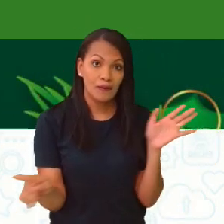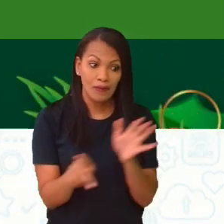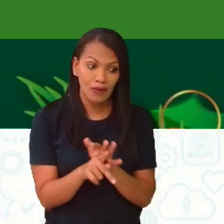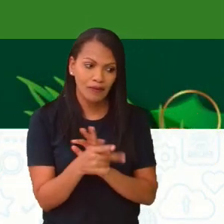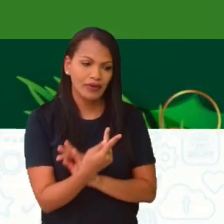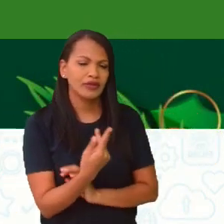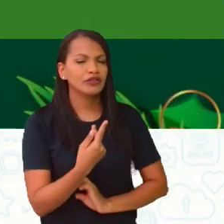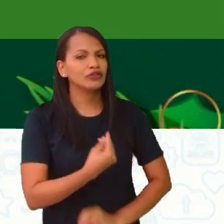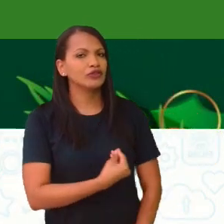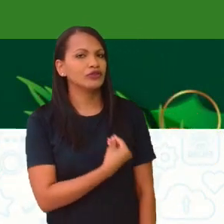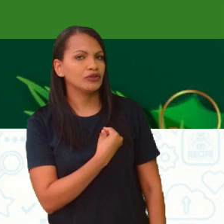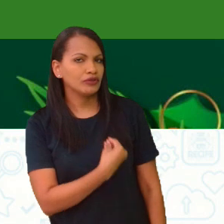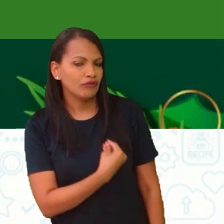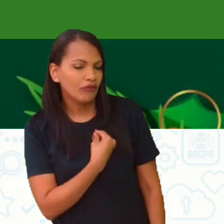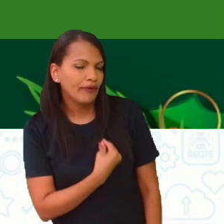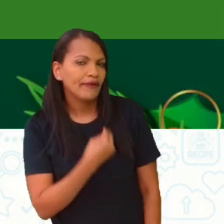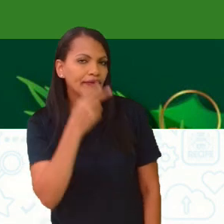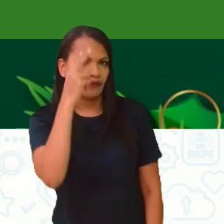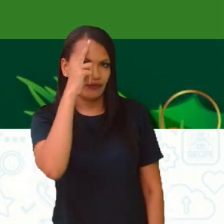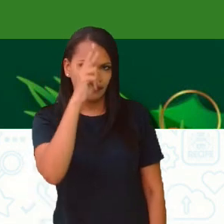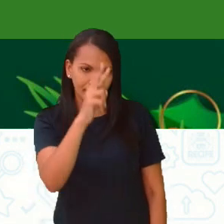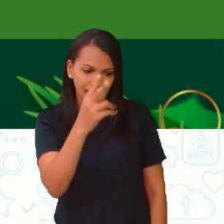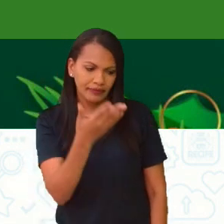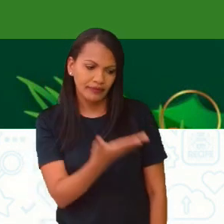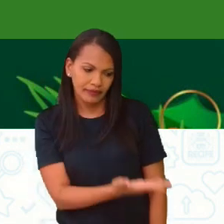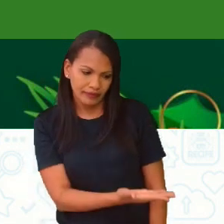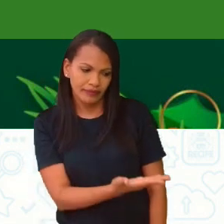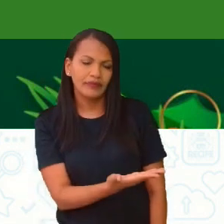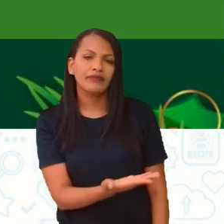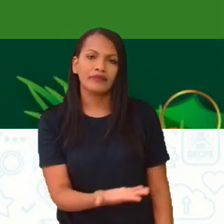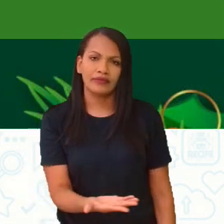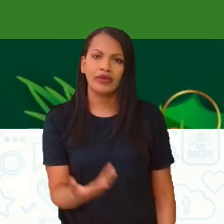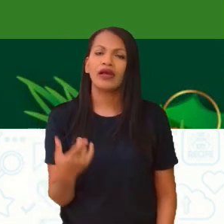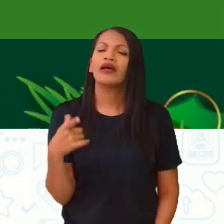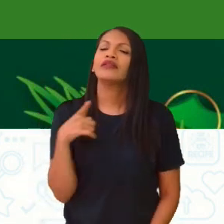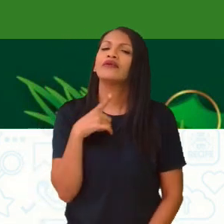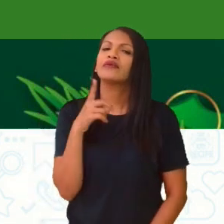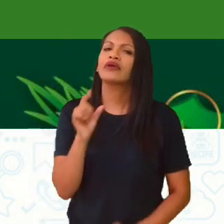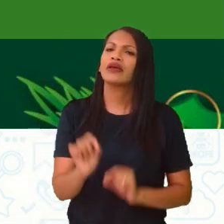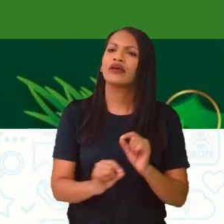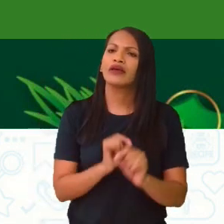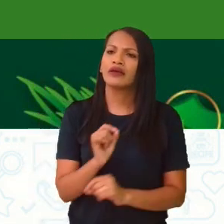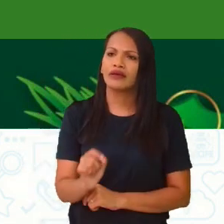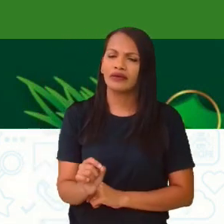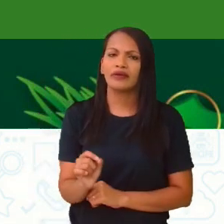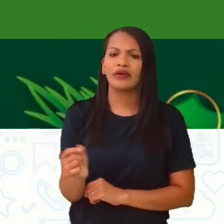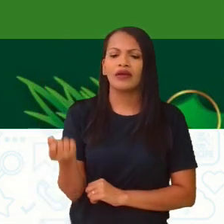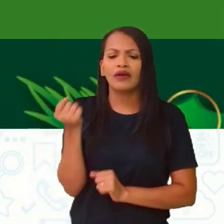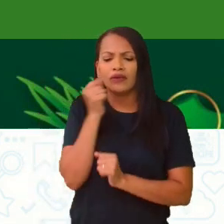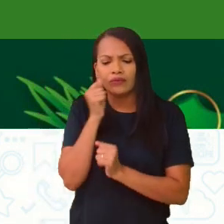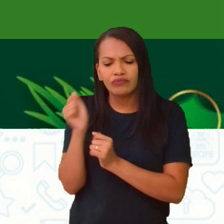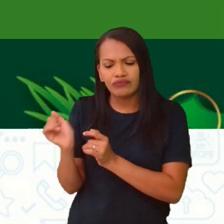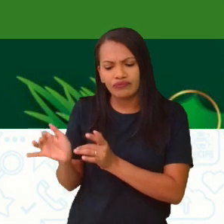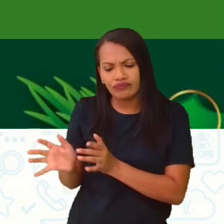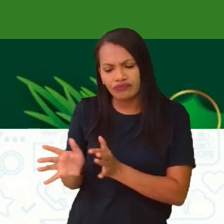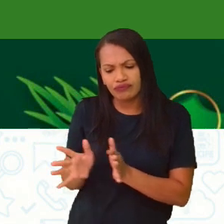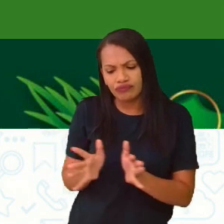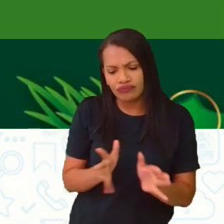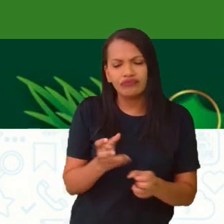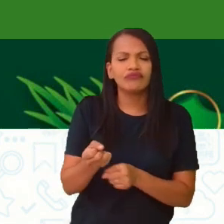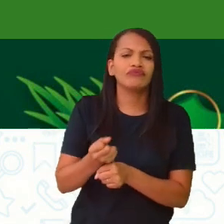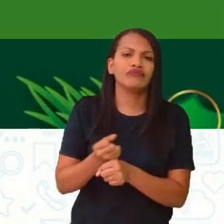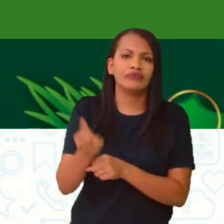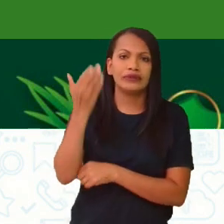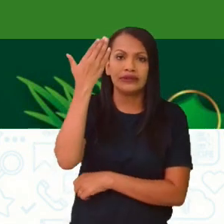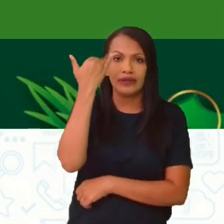árvore-mãe. Tempos depois, e aí a gente tem um corte na narrativa para ter uma passagem de tempo e saber o que foi que